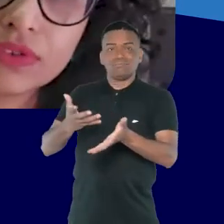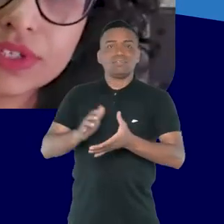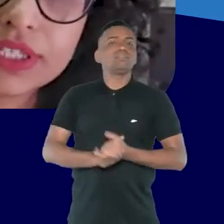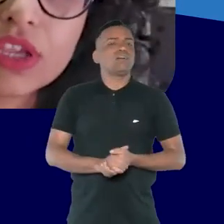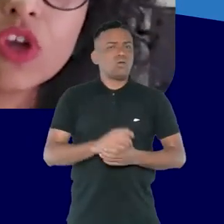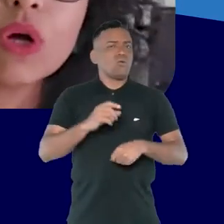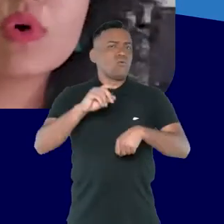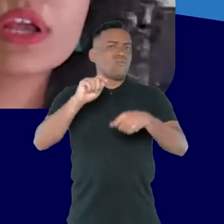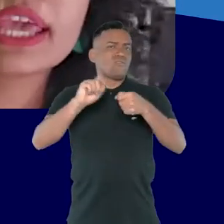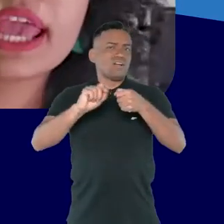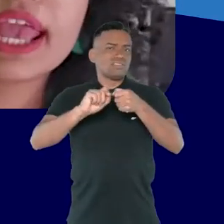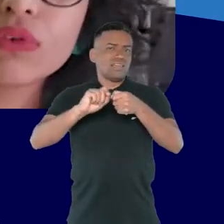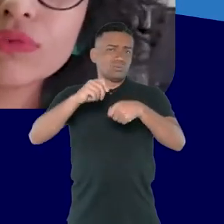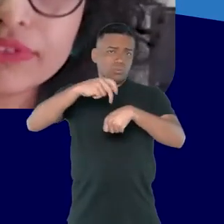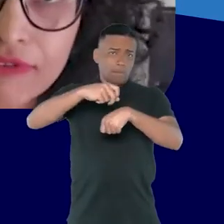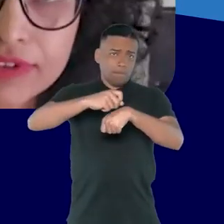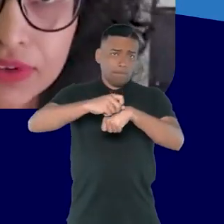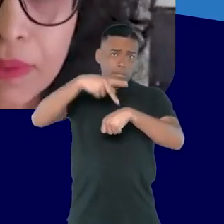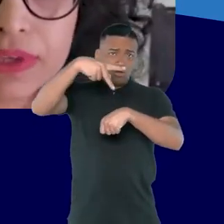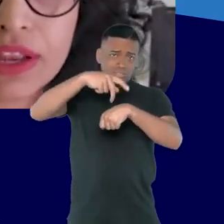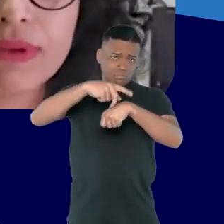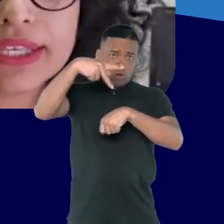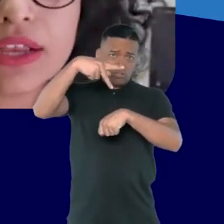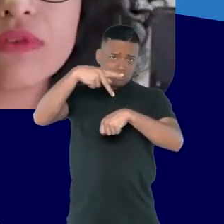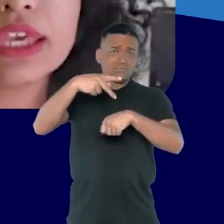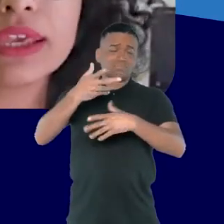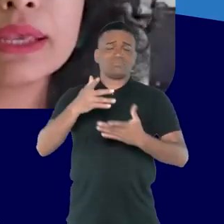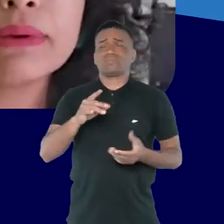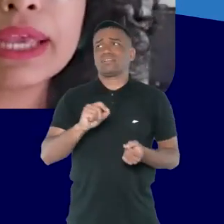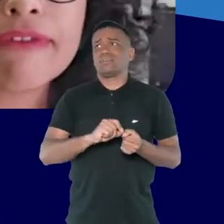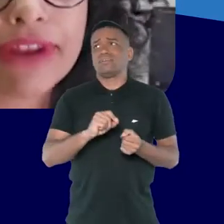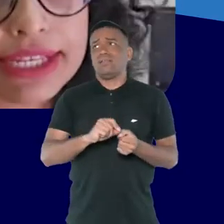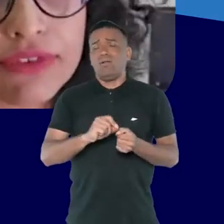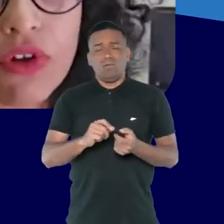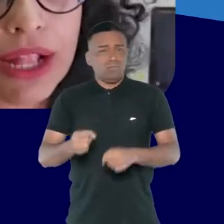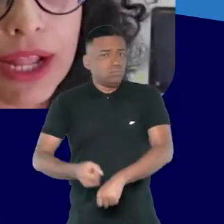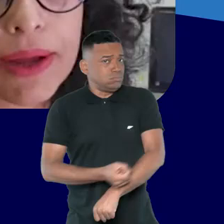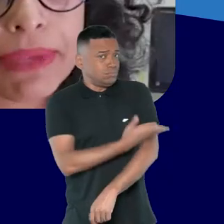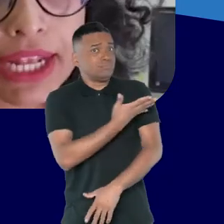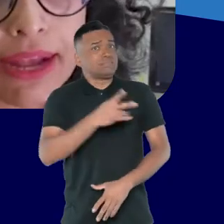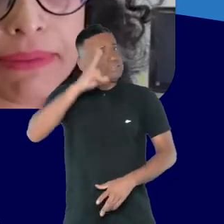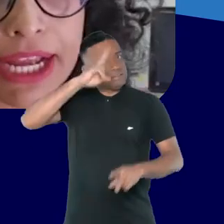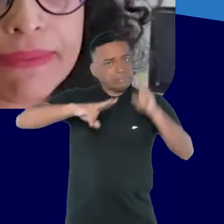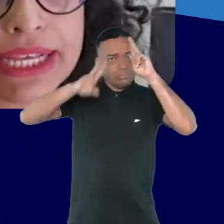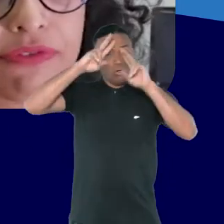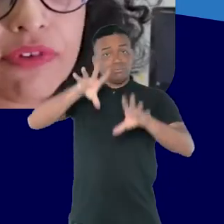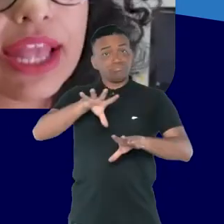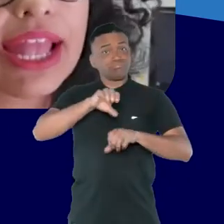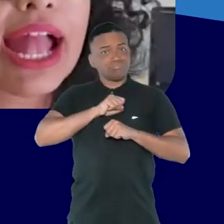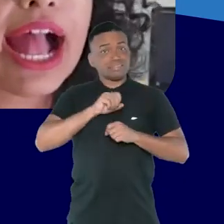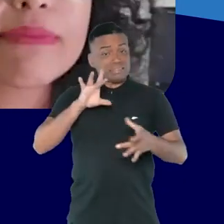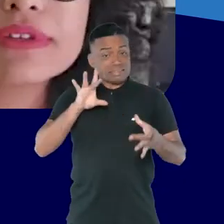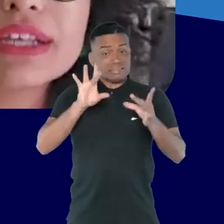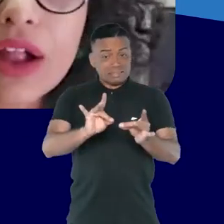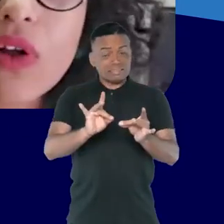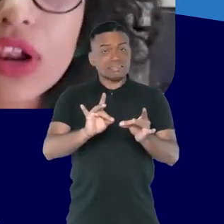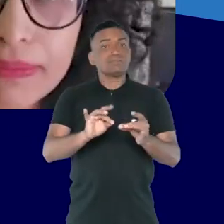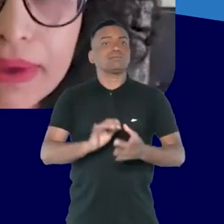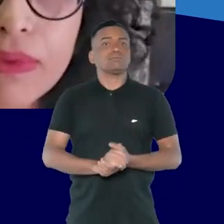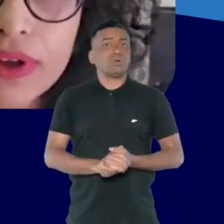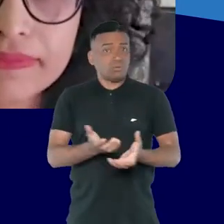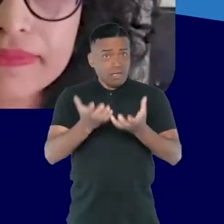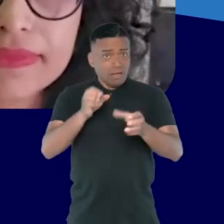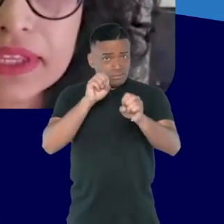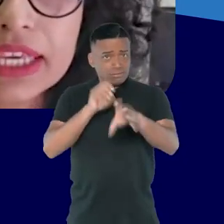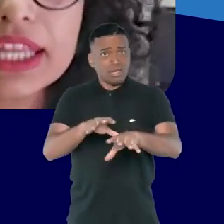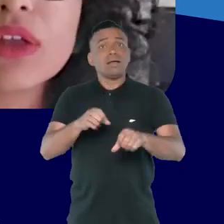meus leitores? Porque eu estava fazendo uma pós-graduação e a frase que ficou na minha cabeça foi: a emoção é a cola